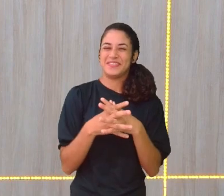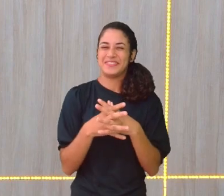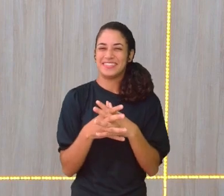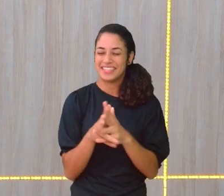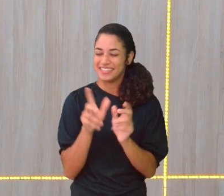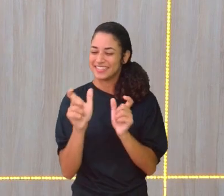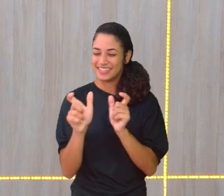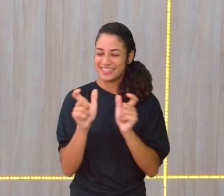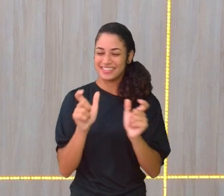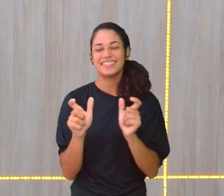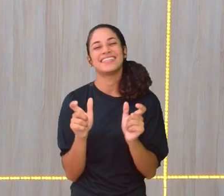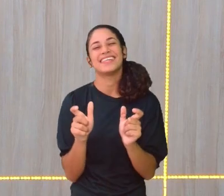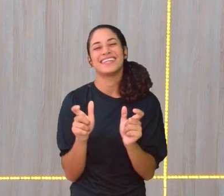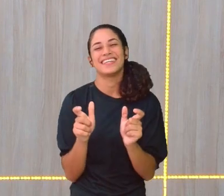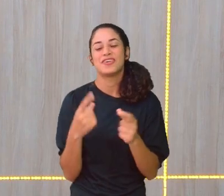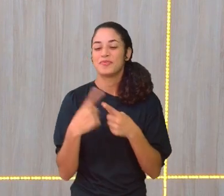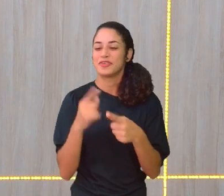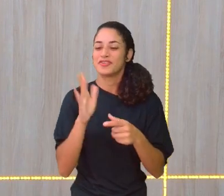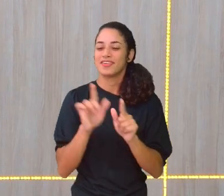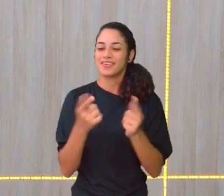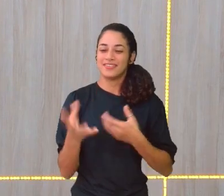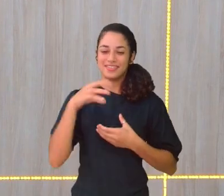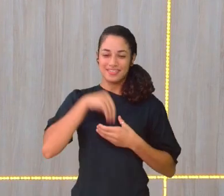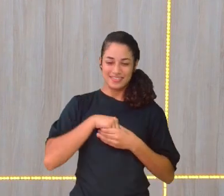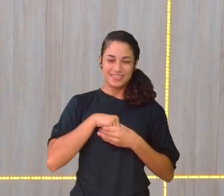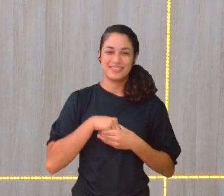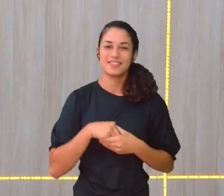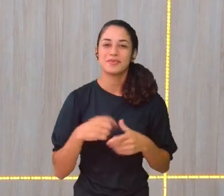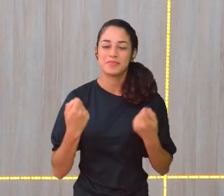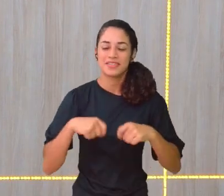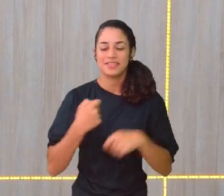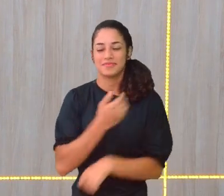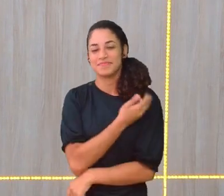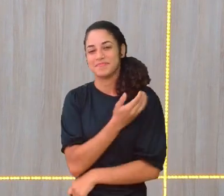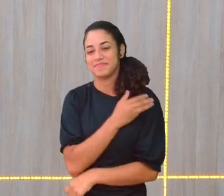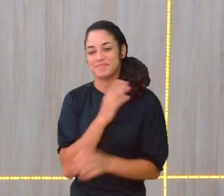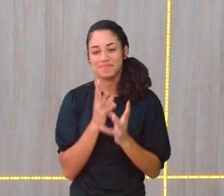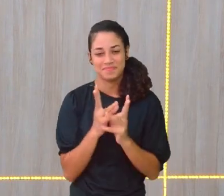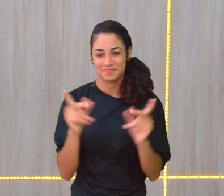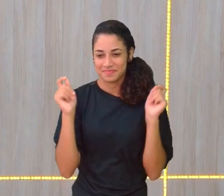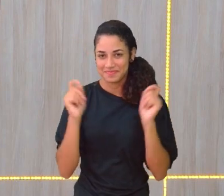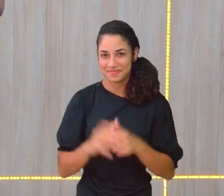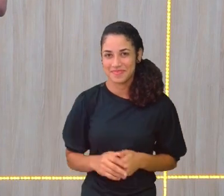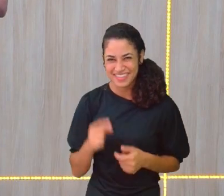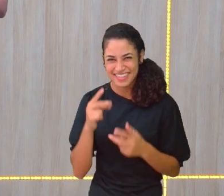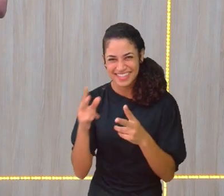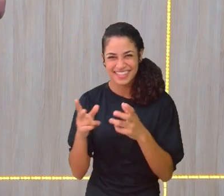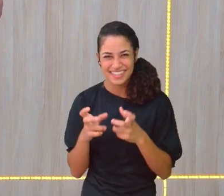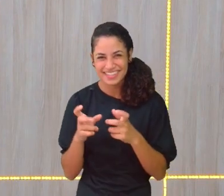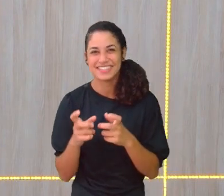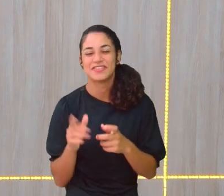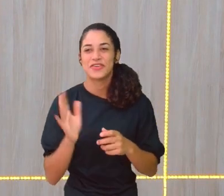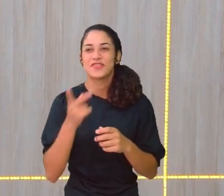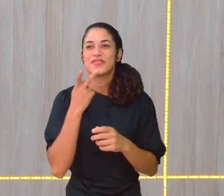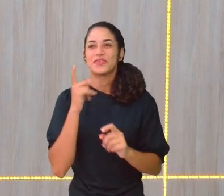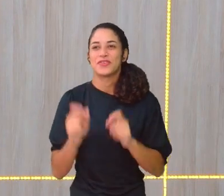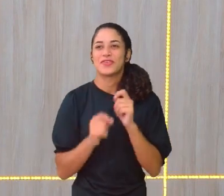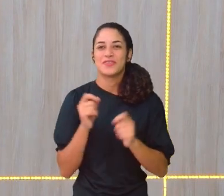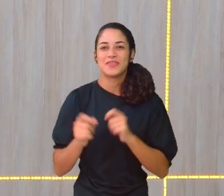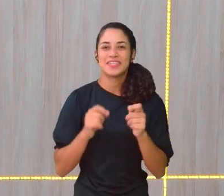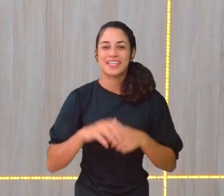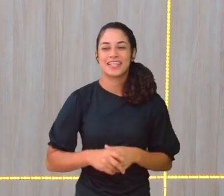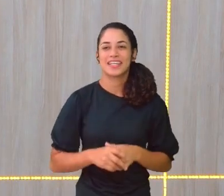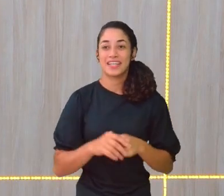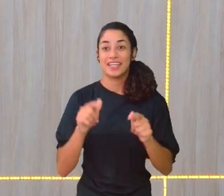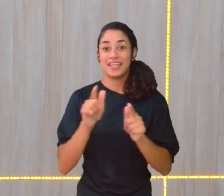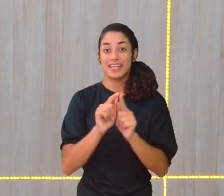trás, né, qualquer tipo de preconceito. Simbora, pessoal. Olha eu falando aqui a gramática descritiva, tá a qual eu vou